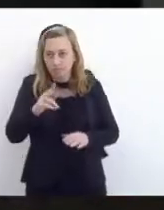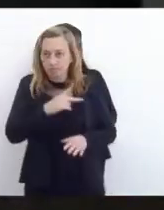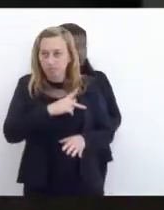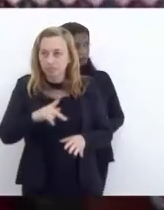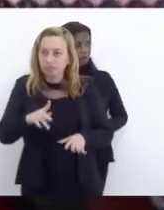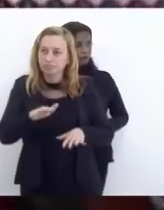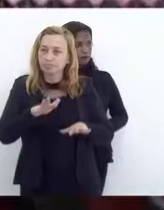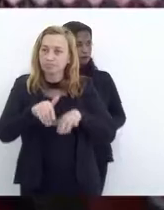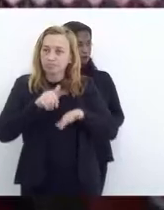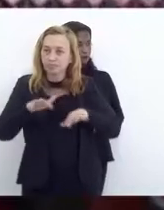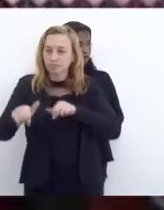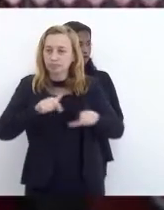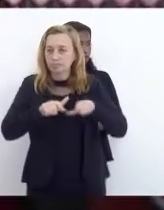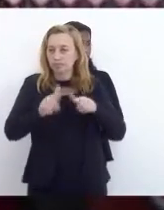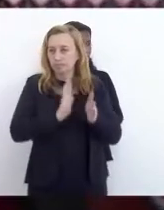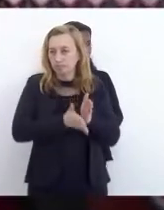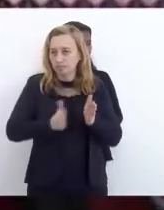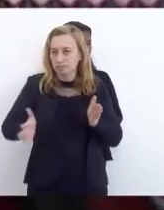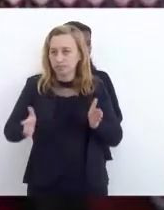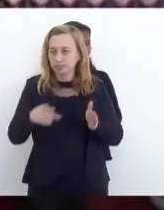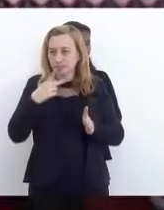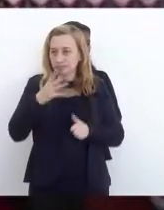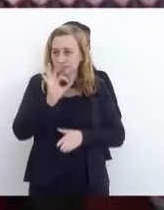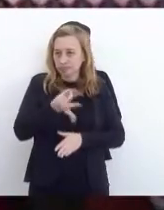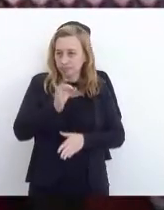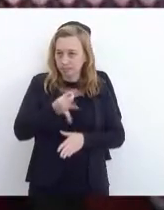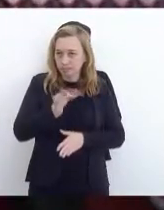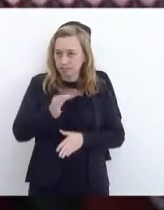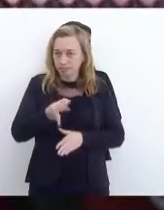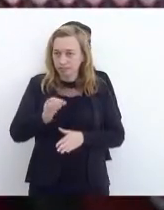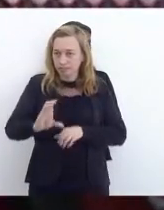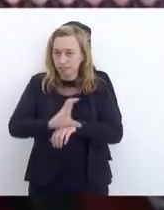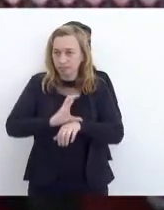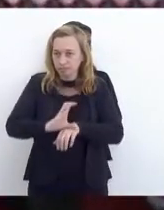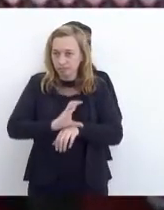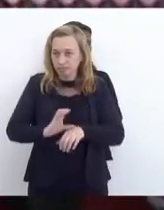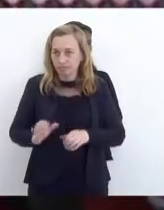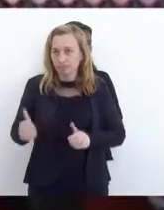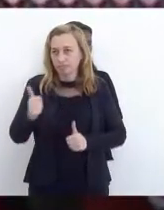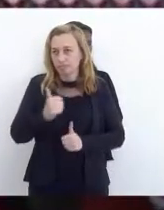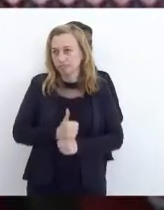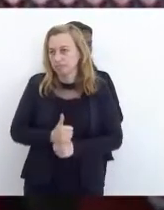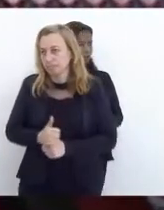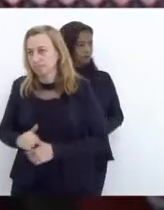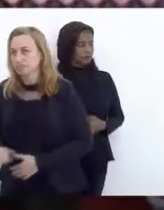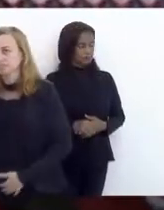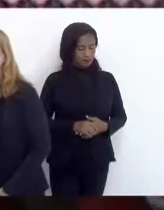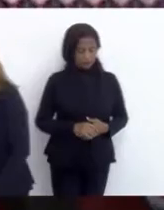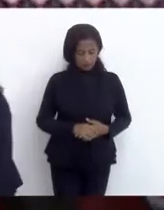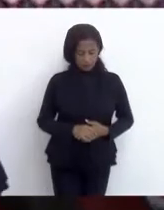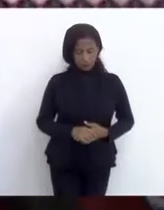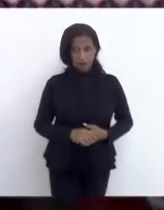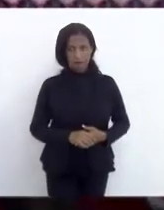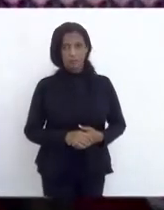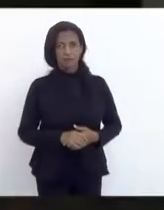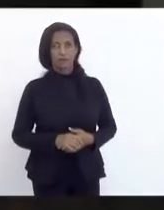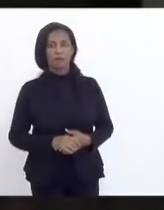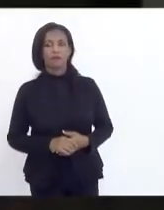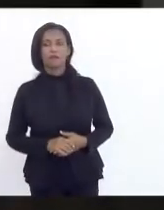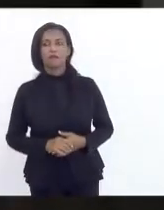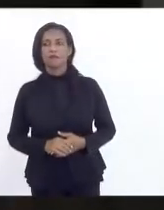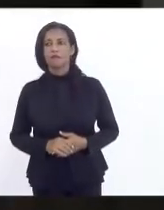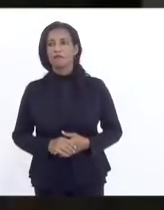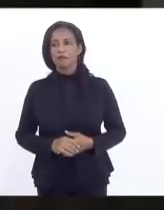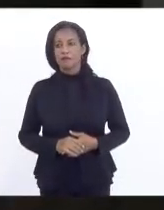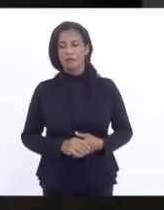que eu evocasse corretamente o parecer de constitucionalidade. Eu, no momento, falei favorável, mas